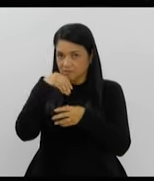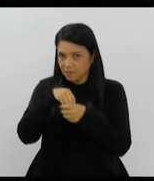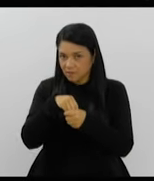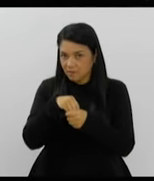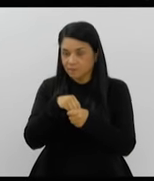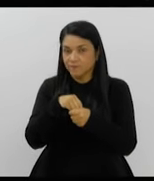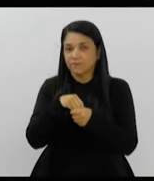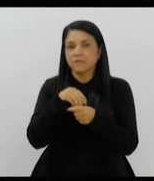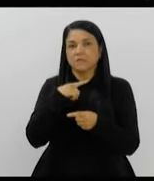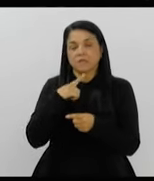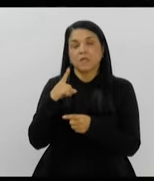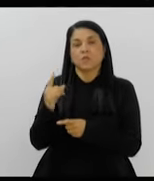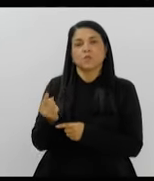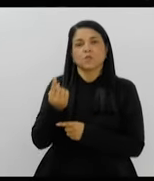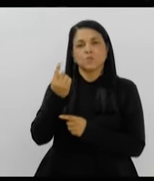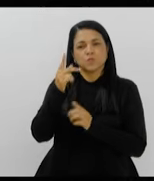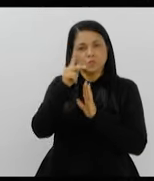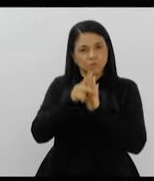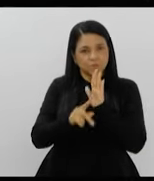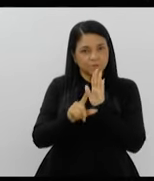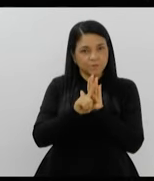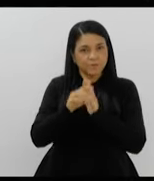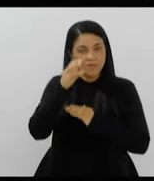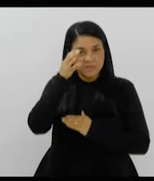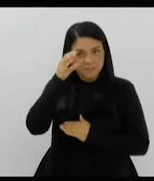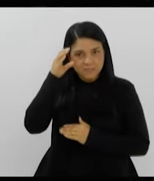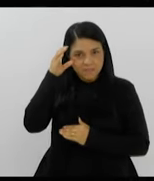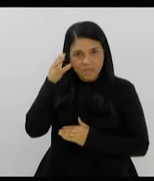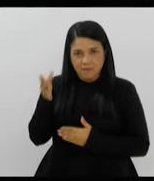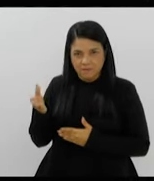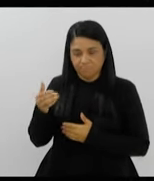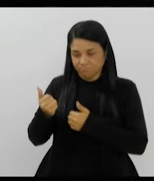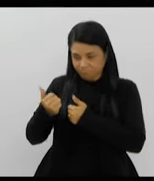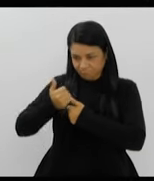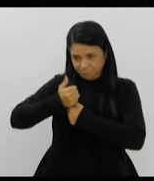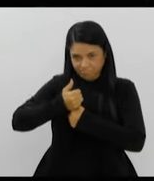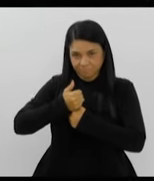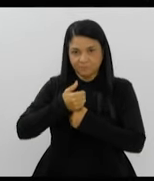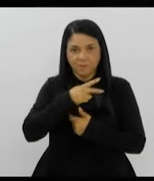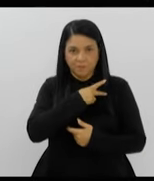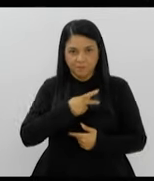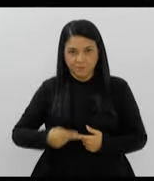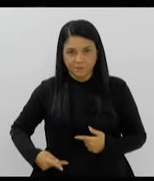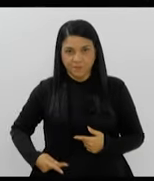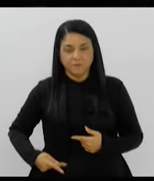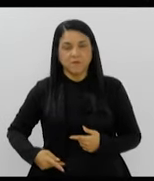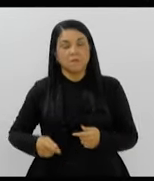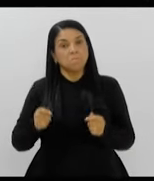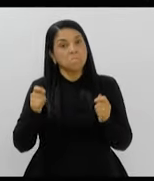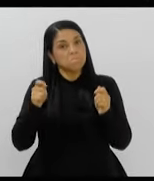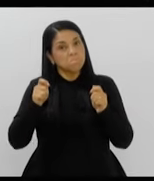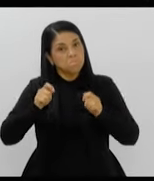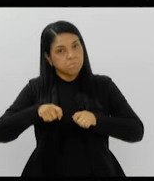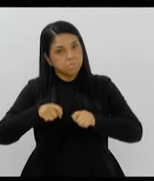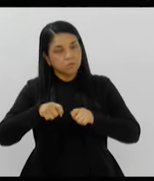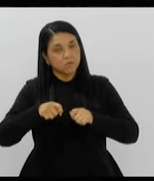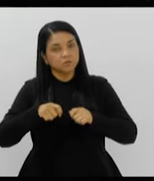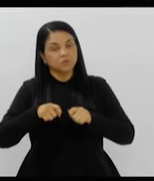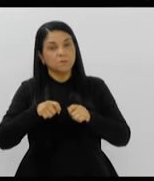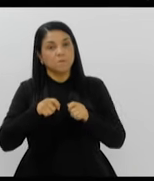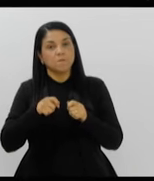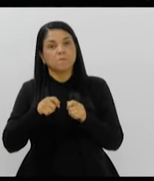inclusive um da deputada Célia Jordão, que agora está presidindo, que pode